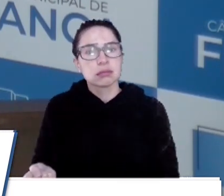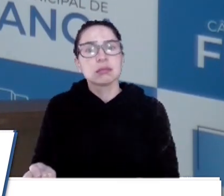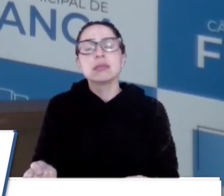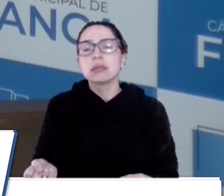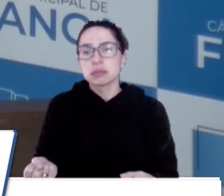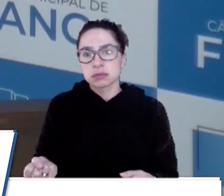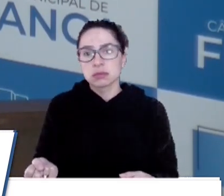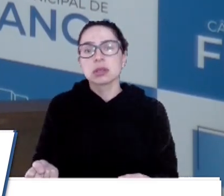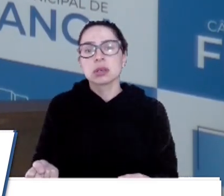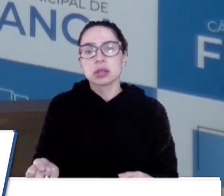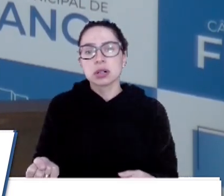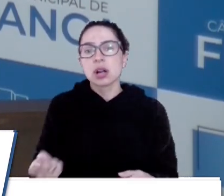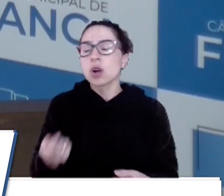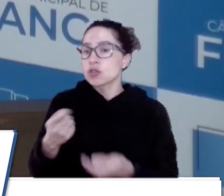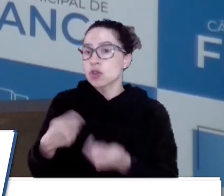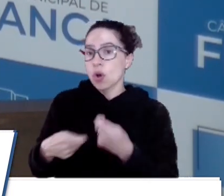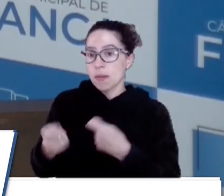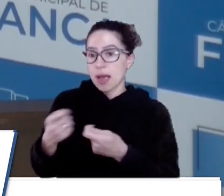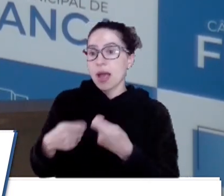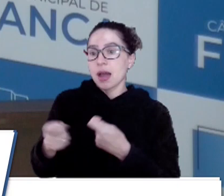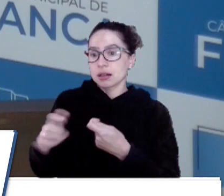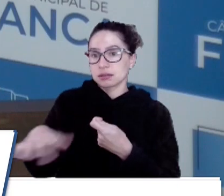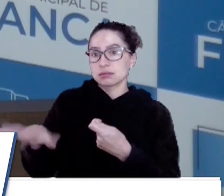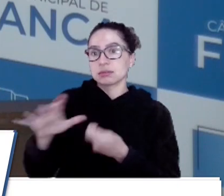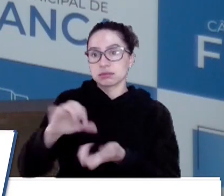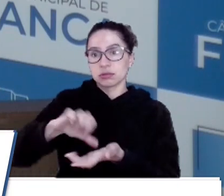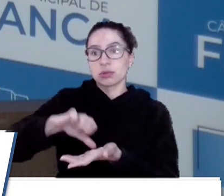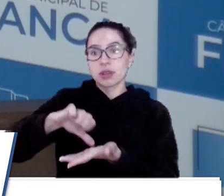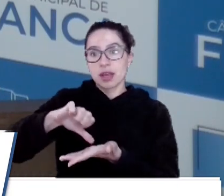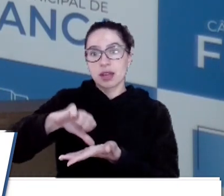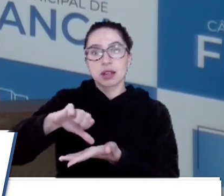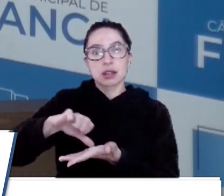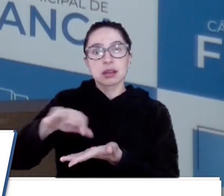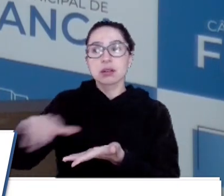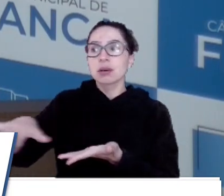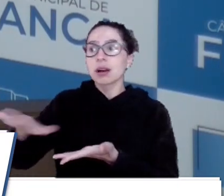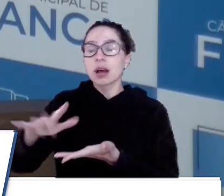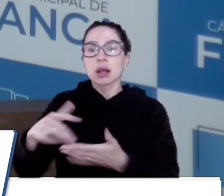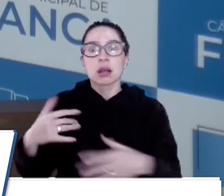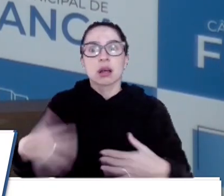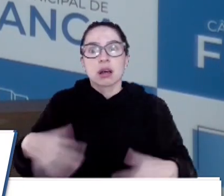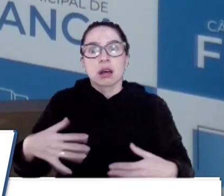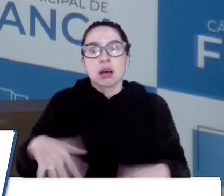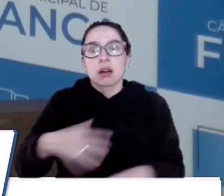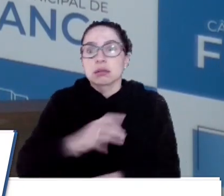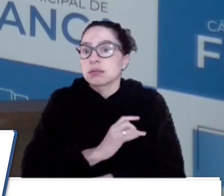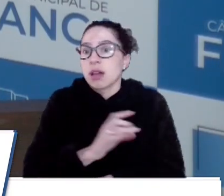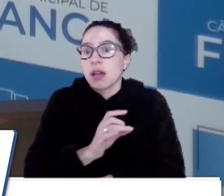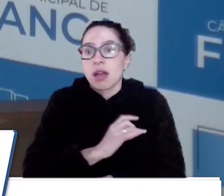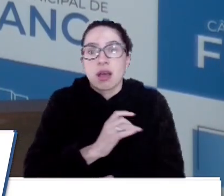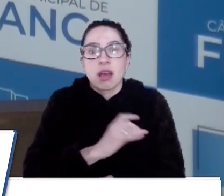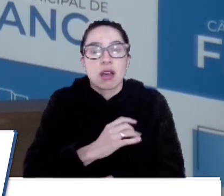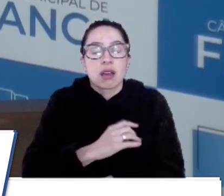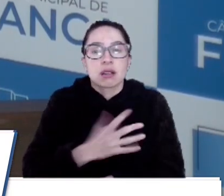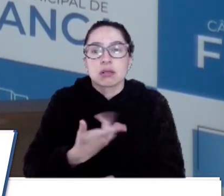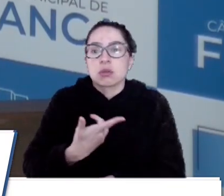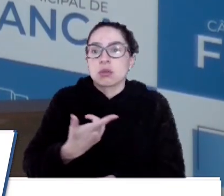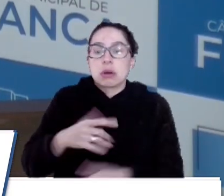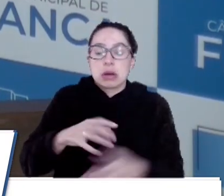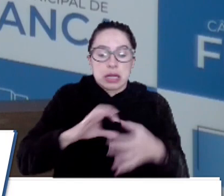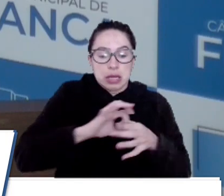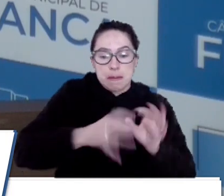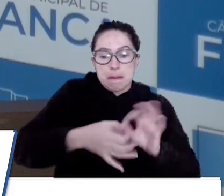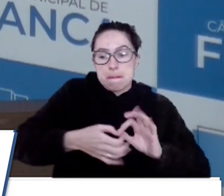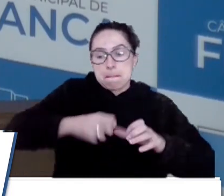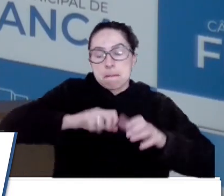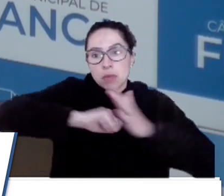Os comerciantes ali do centro estão apavorados. É tranca, põe tranca embaixo, põe tranca